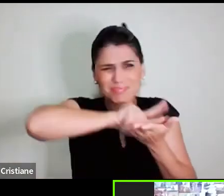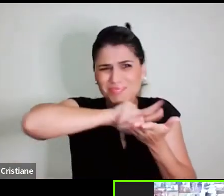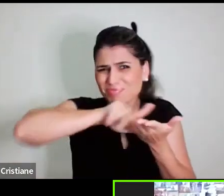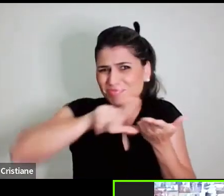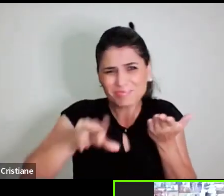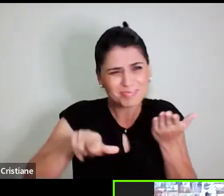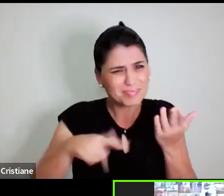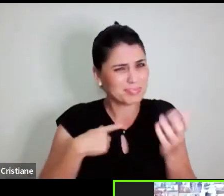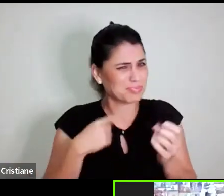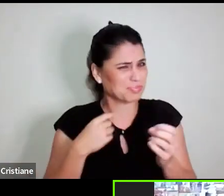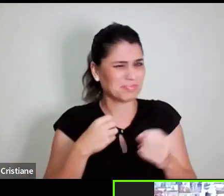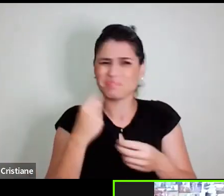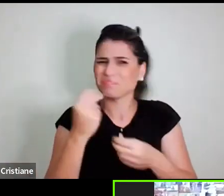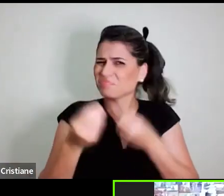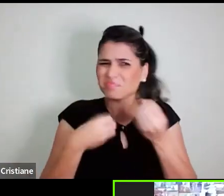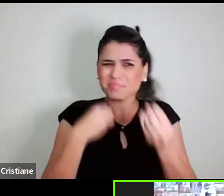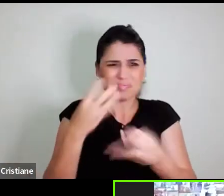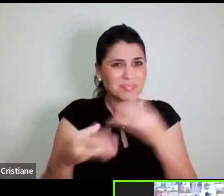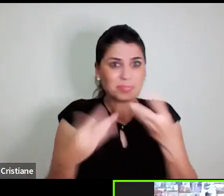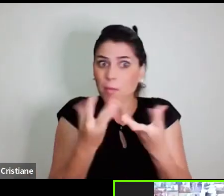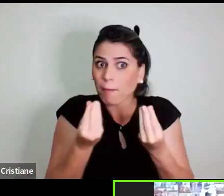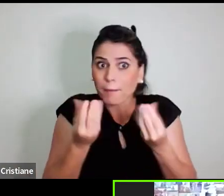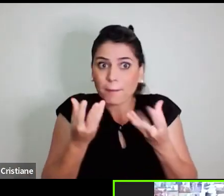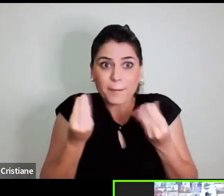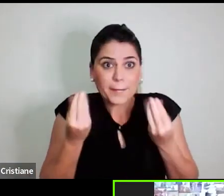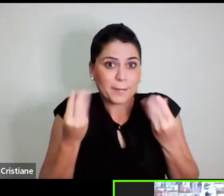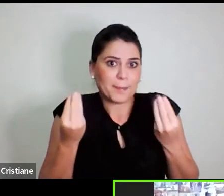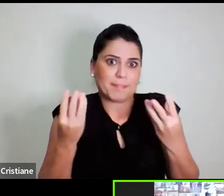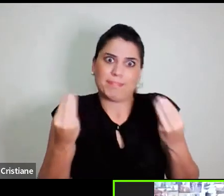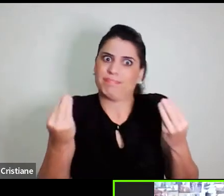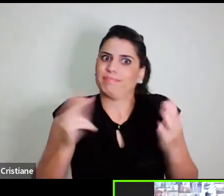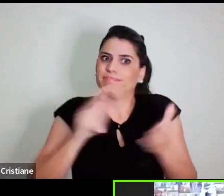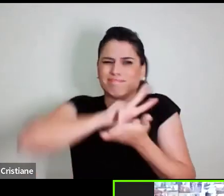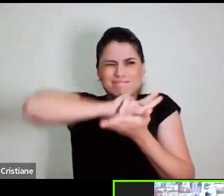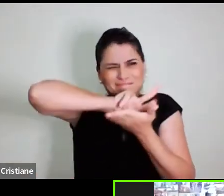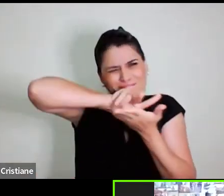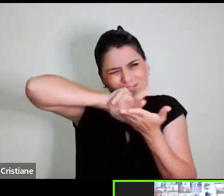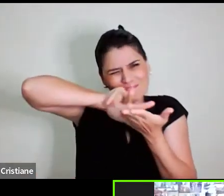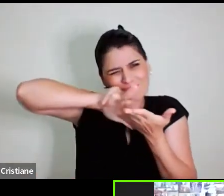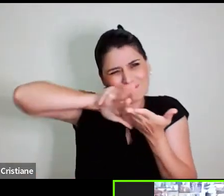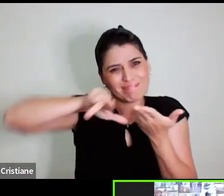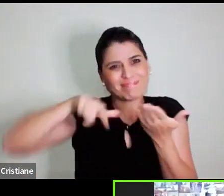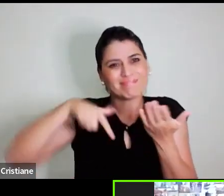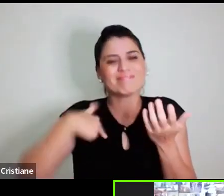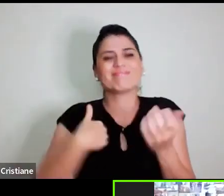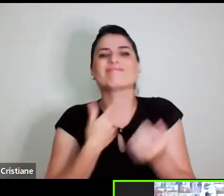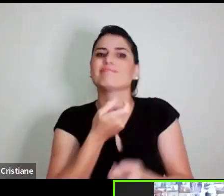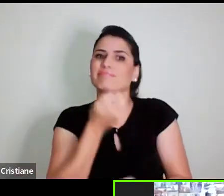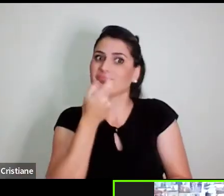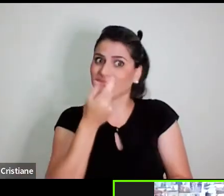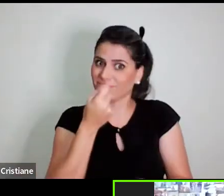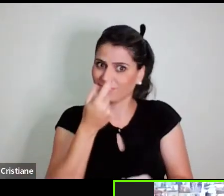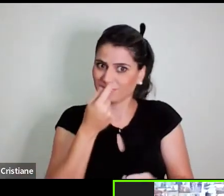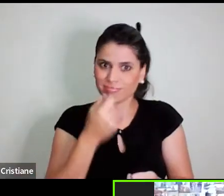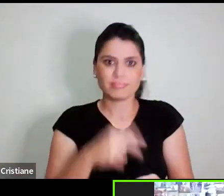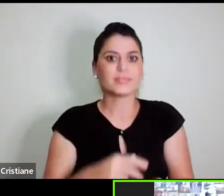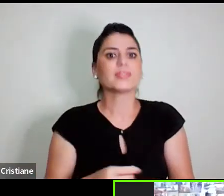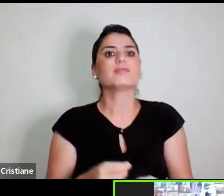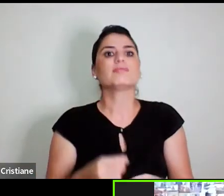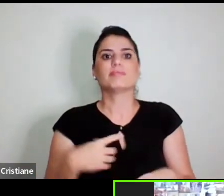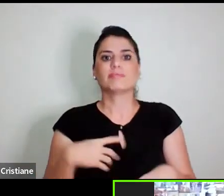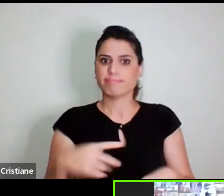uma série de outras coisas. Todos os produtos, todos os remédios alérgicos, antialérgicos, ela passou tudo de uma